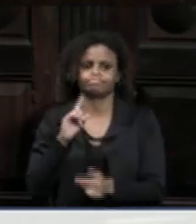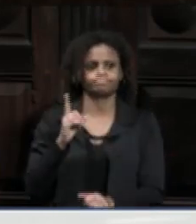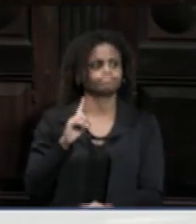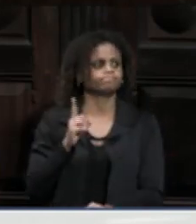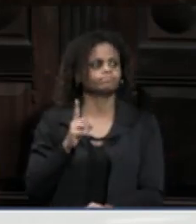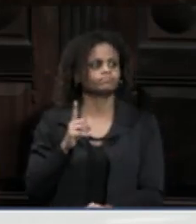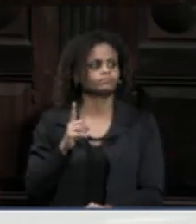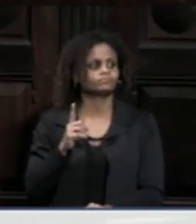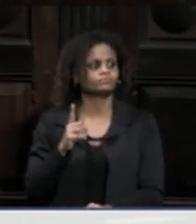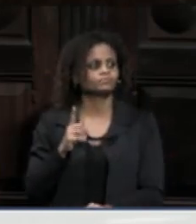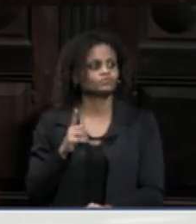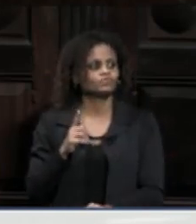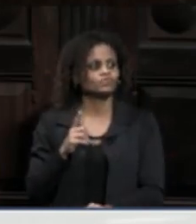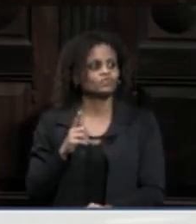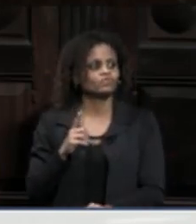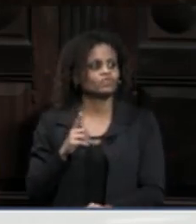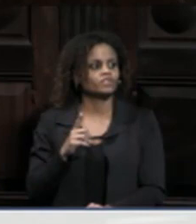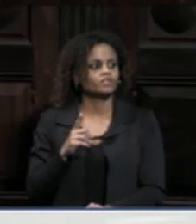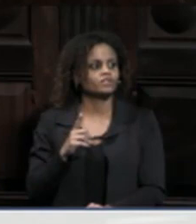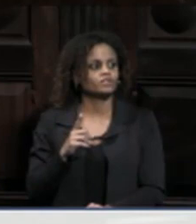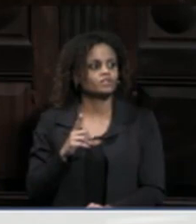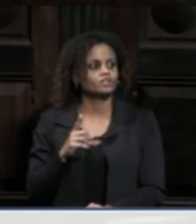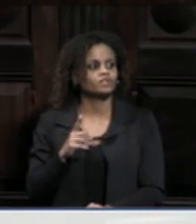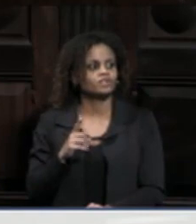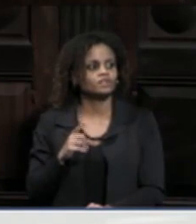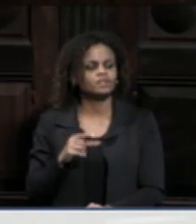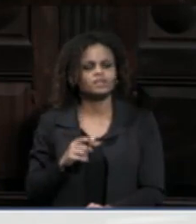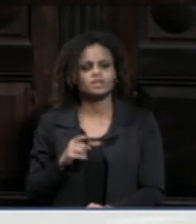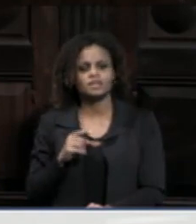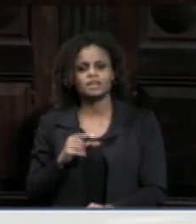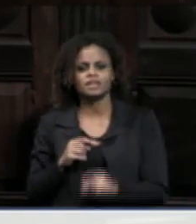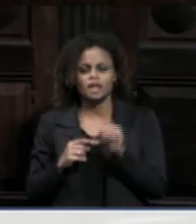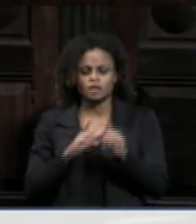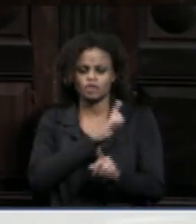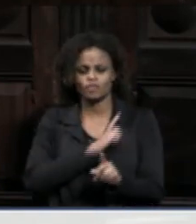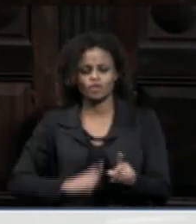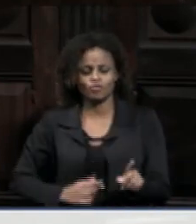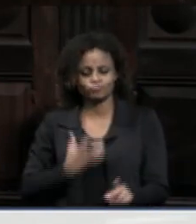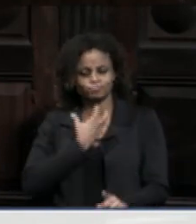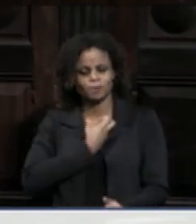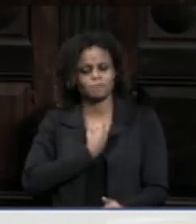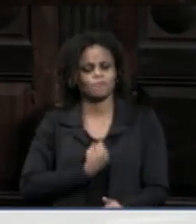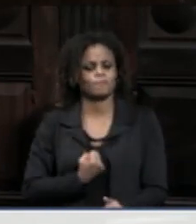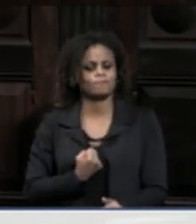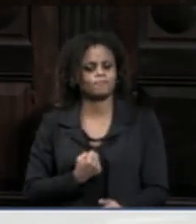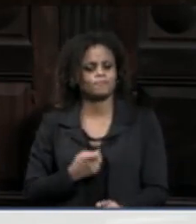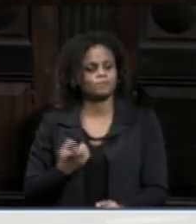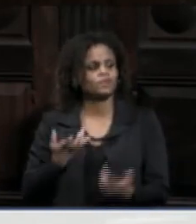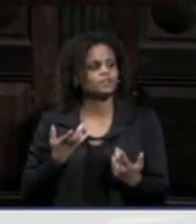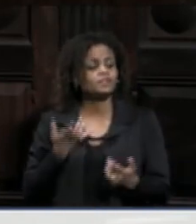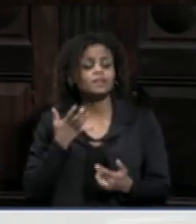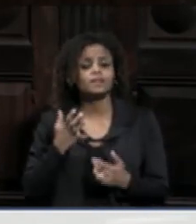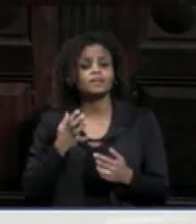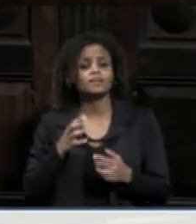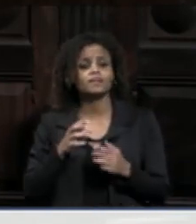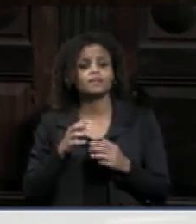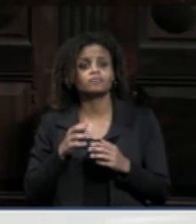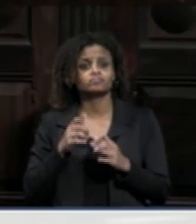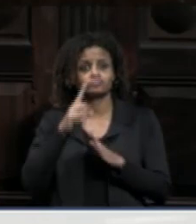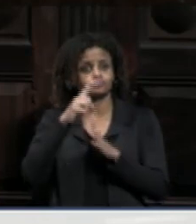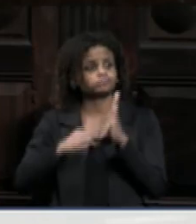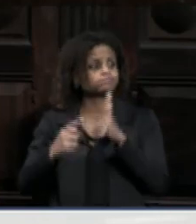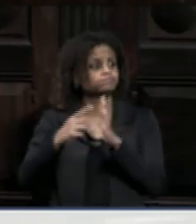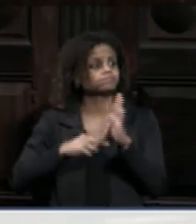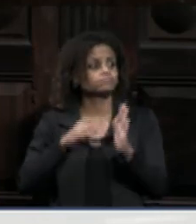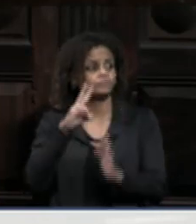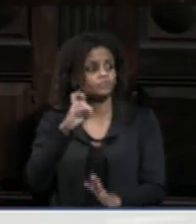que, magoado com a decisão do parlamento, queira ele vetar para se